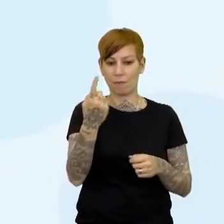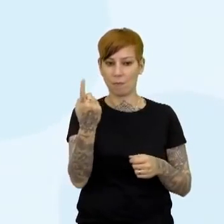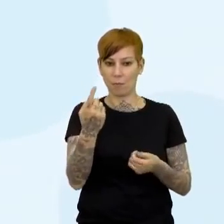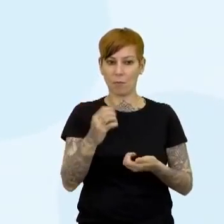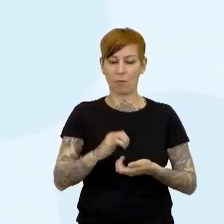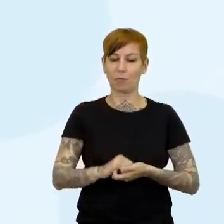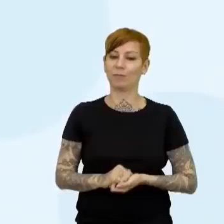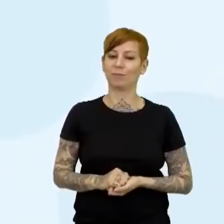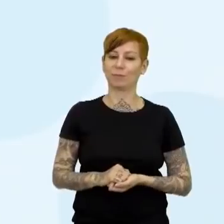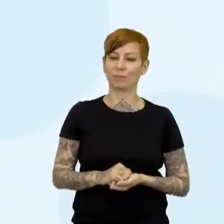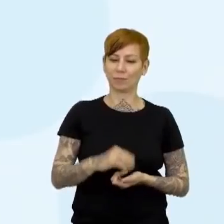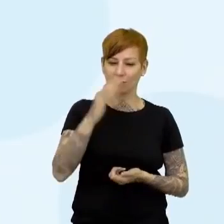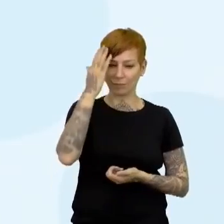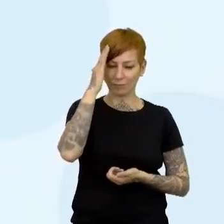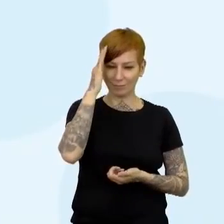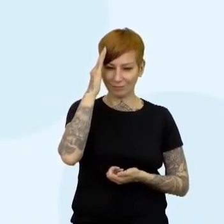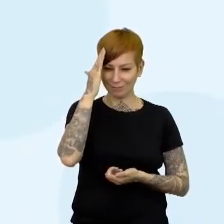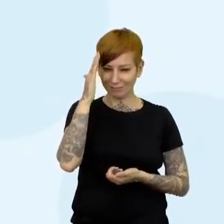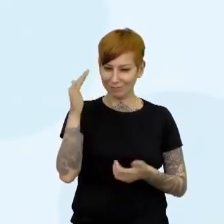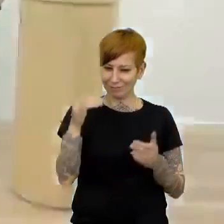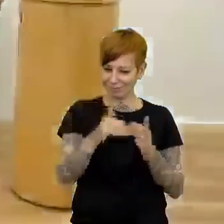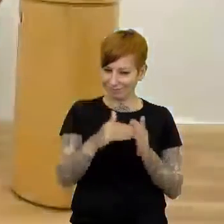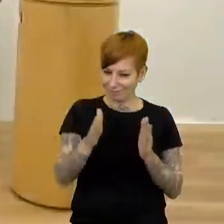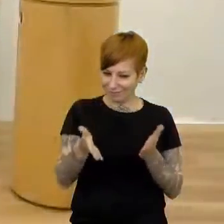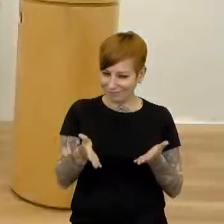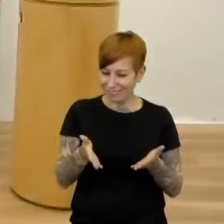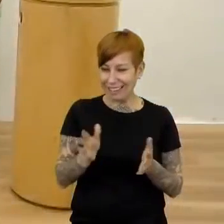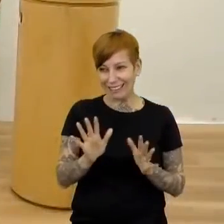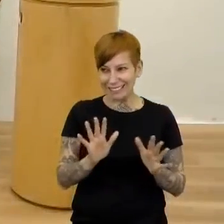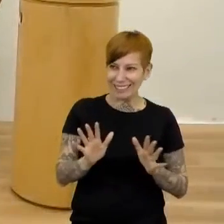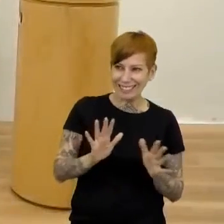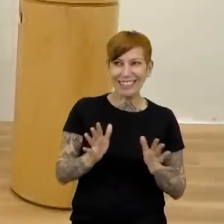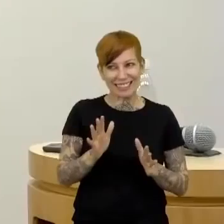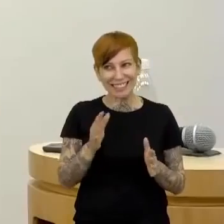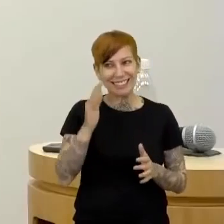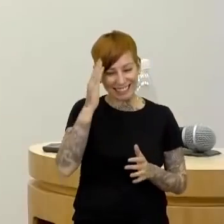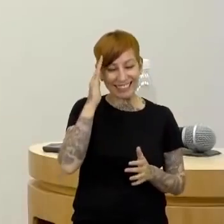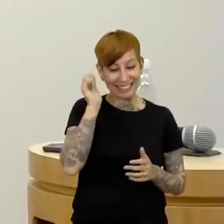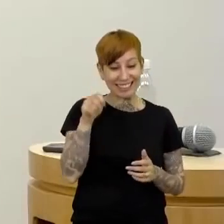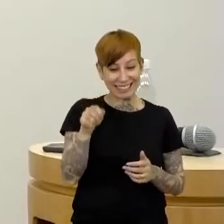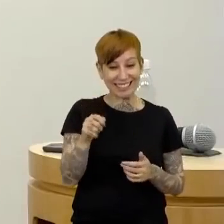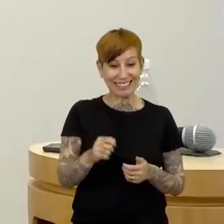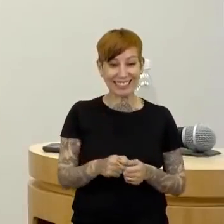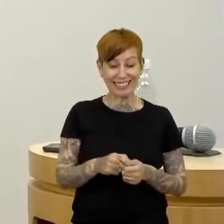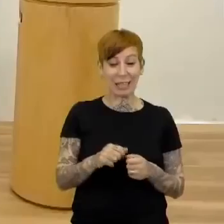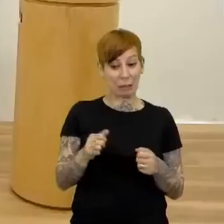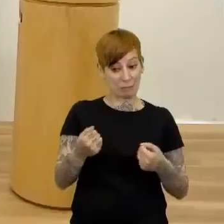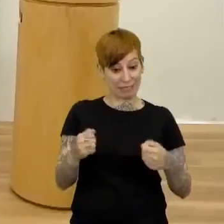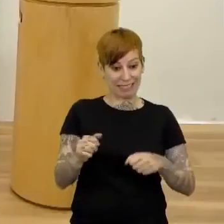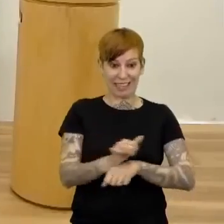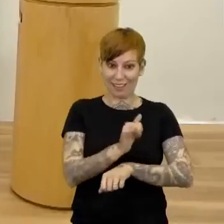combinado entendeu os mais até aqui por enquanto tá entendendo né